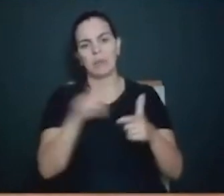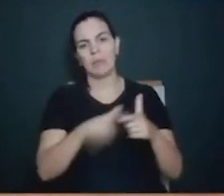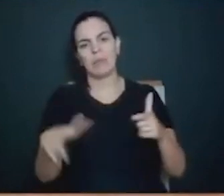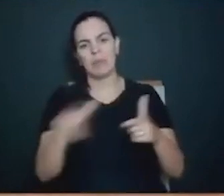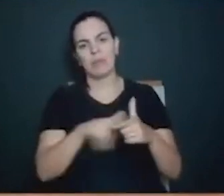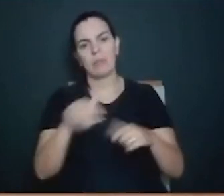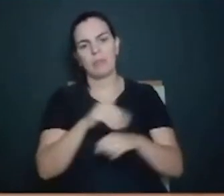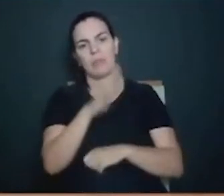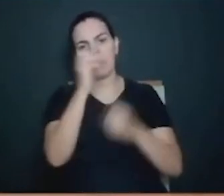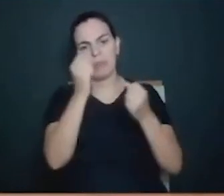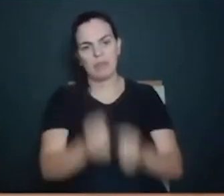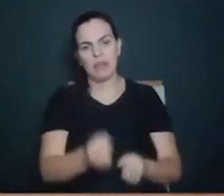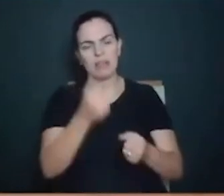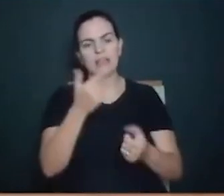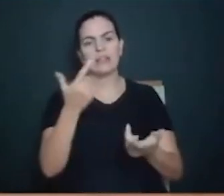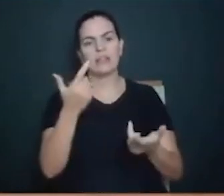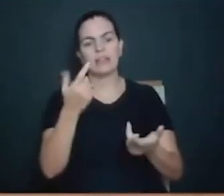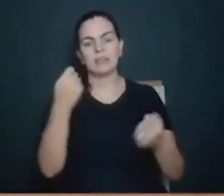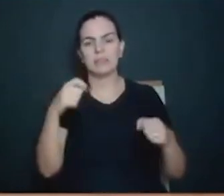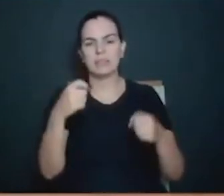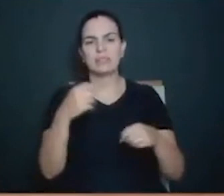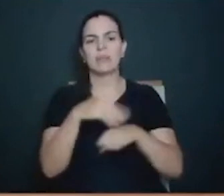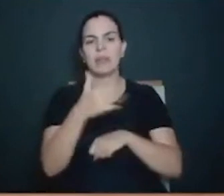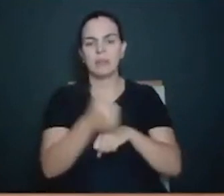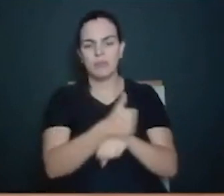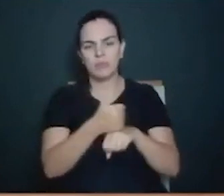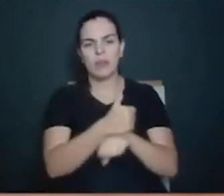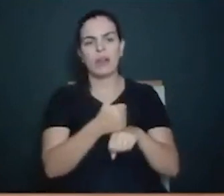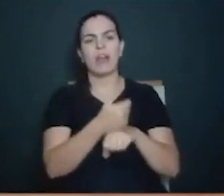tem que dar uma resposta maior, mais profissionais momentaneamente.